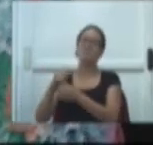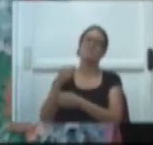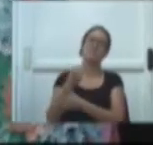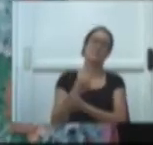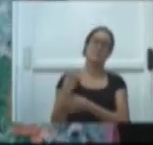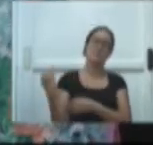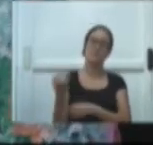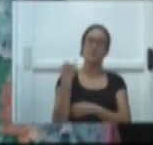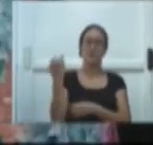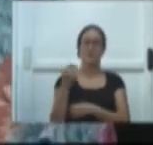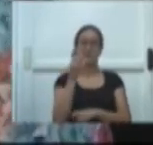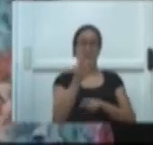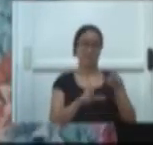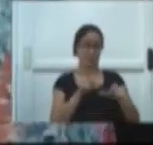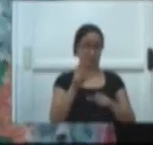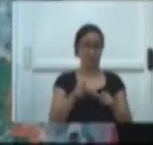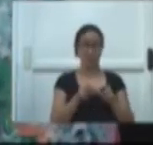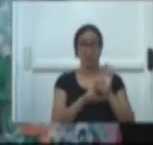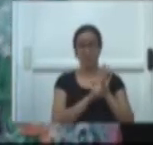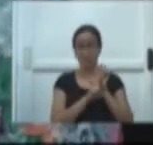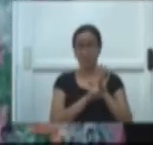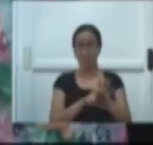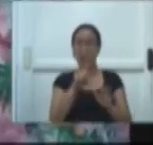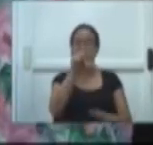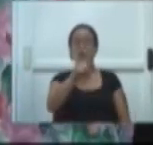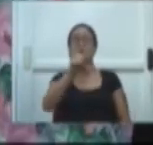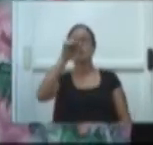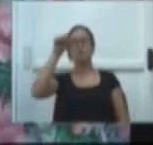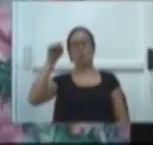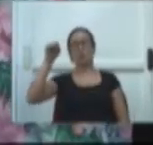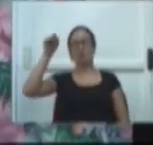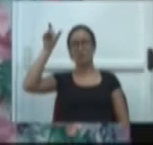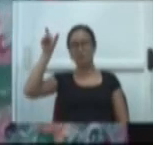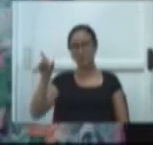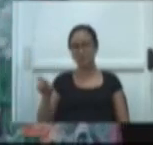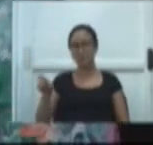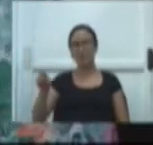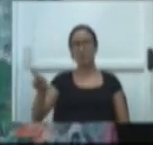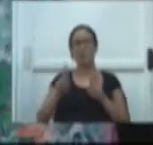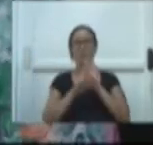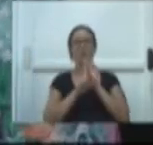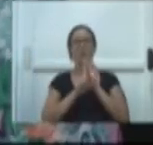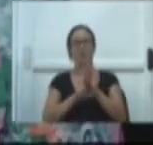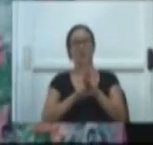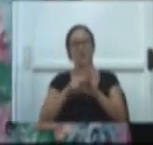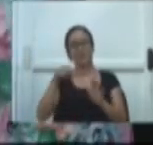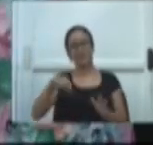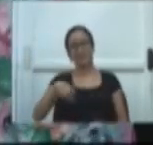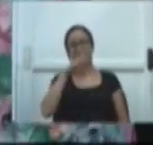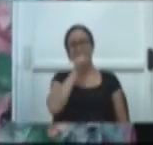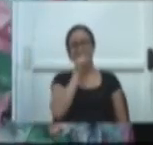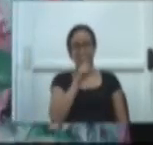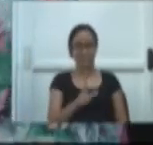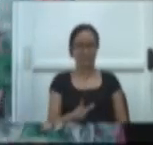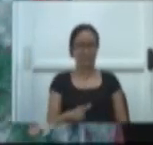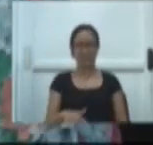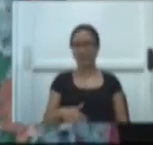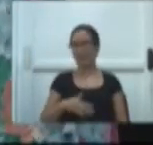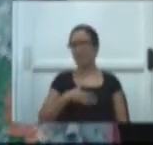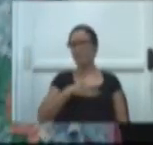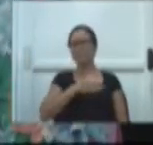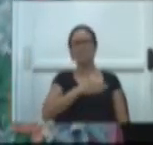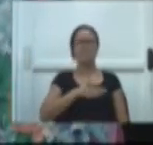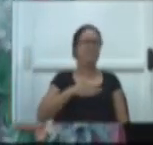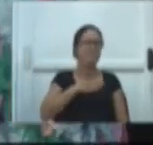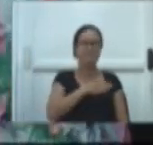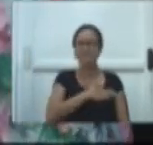você como representante daquela cidade. Então, é uma honraria muito grande. Eu